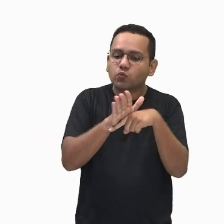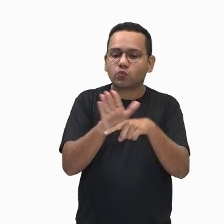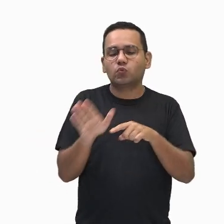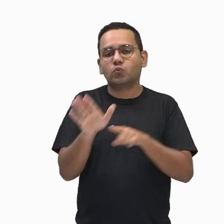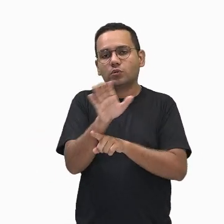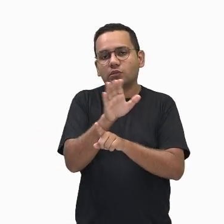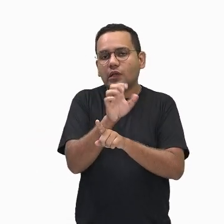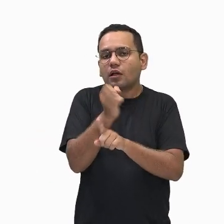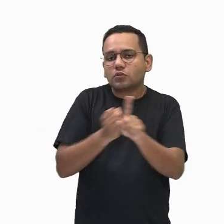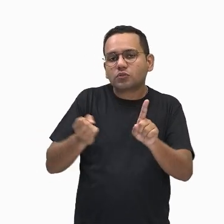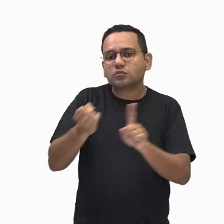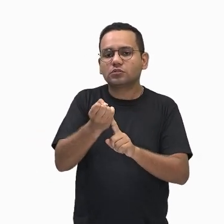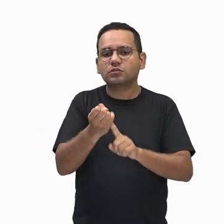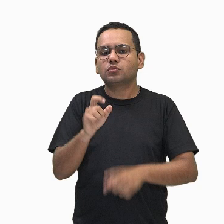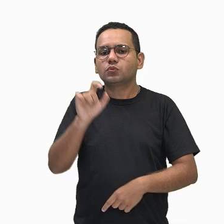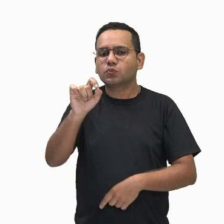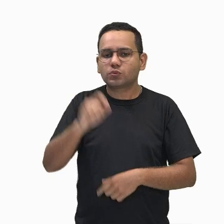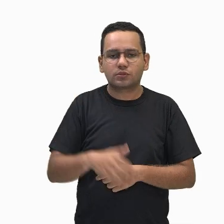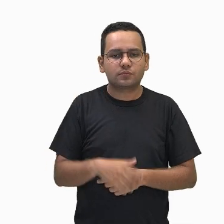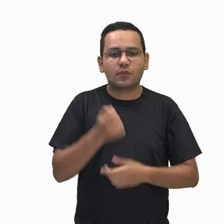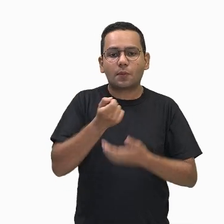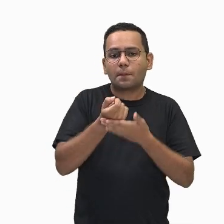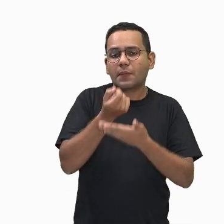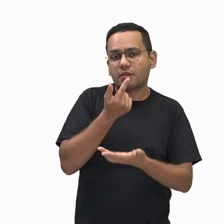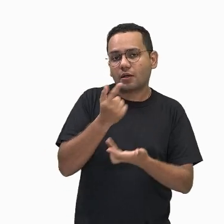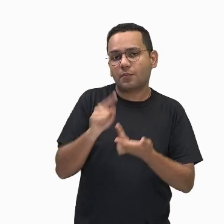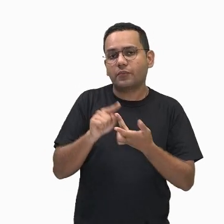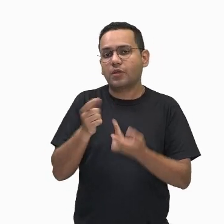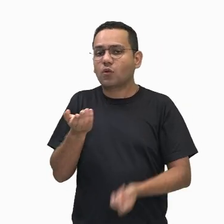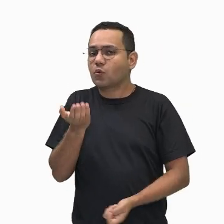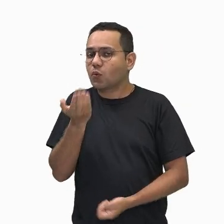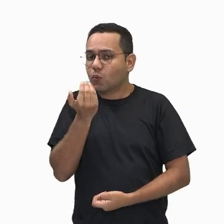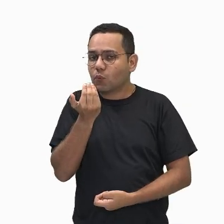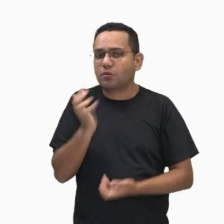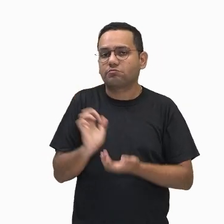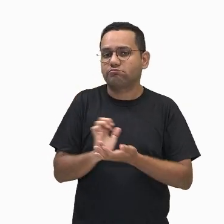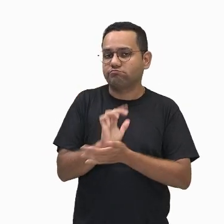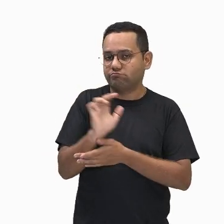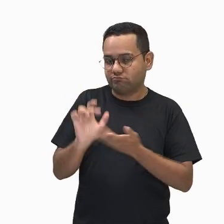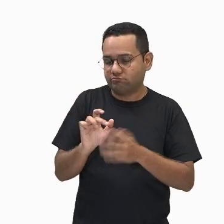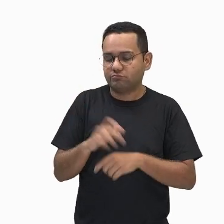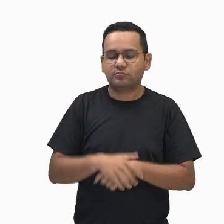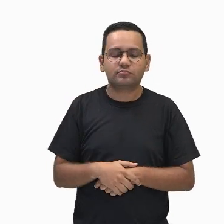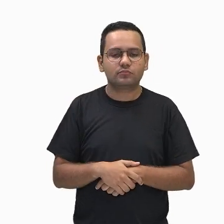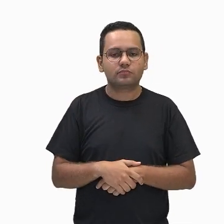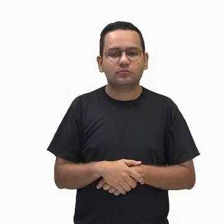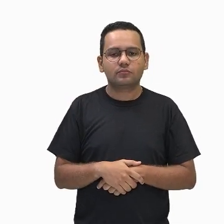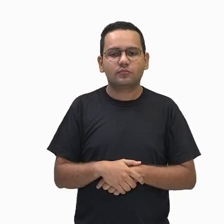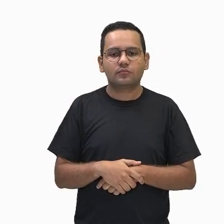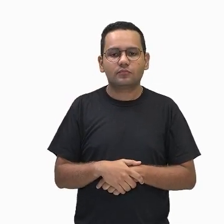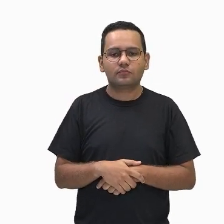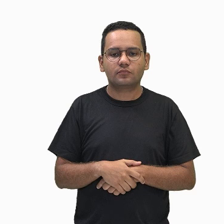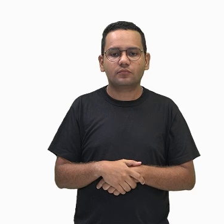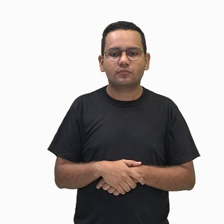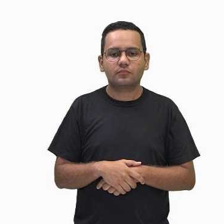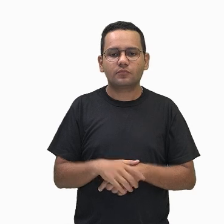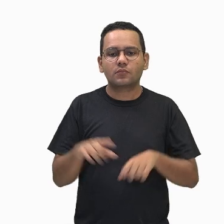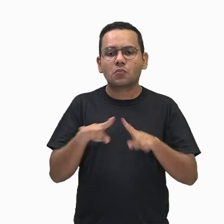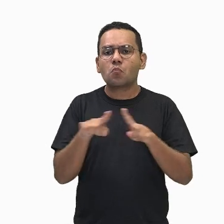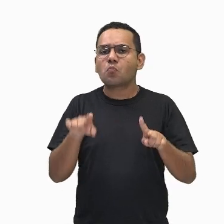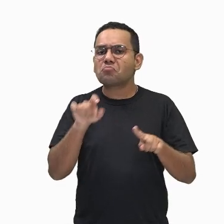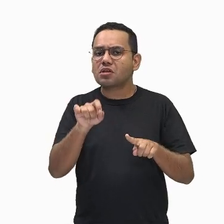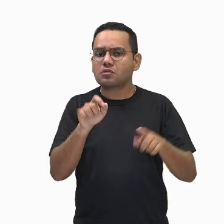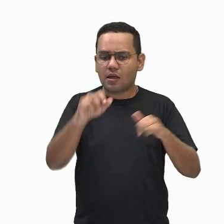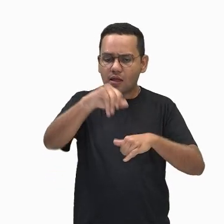nossos alimentos, medicamentos, e graças à química, o nosso mundo se tornou um lugar mais confortável